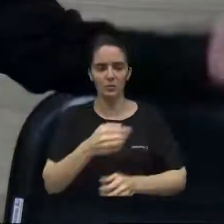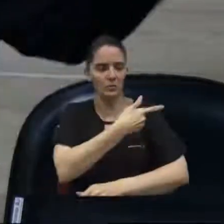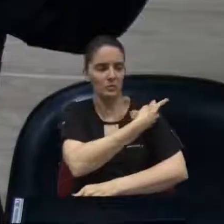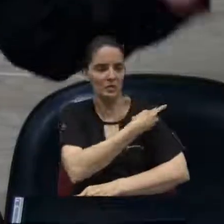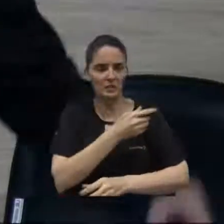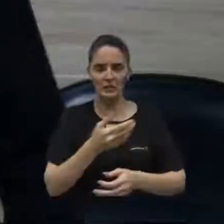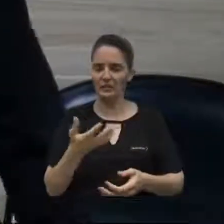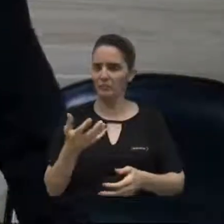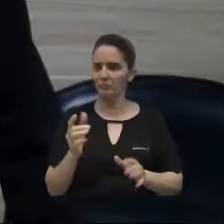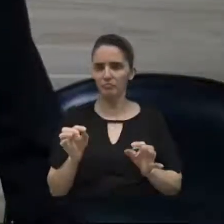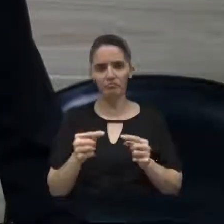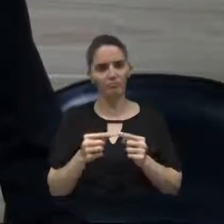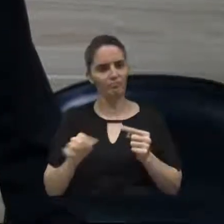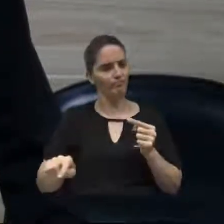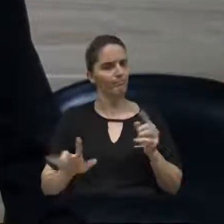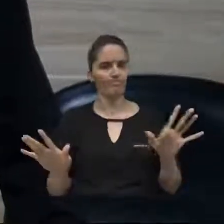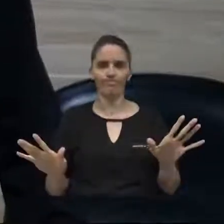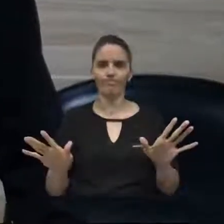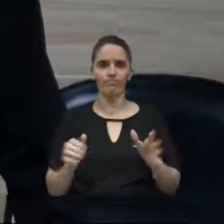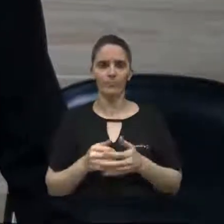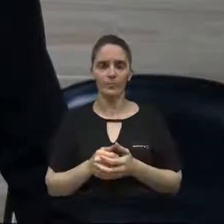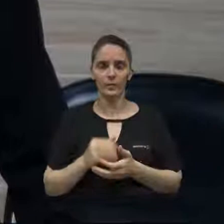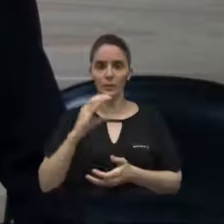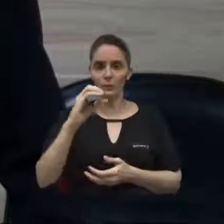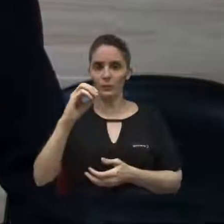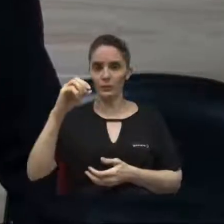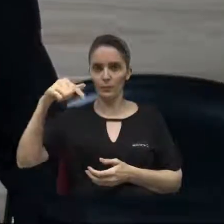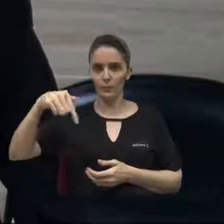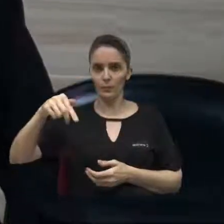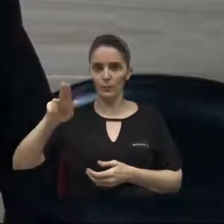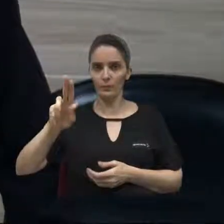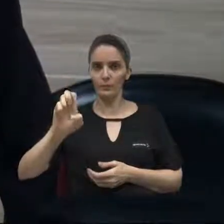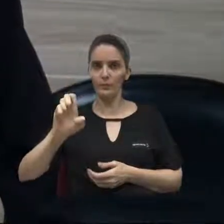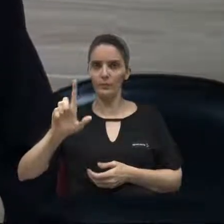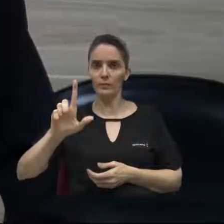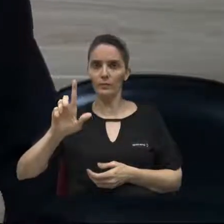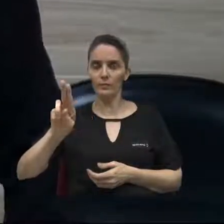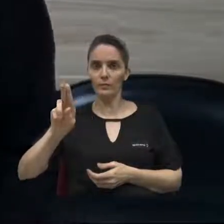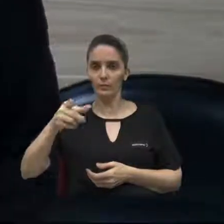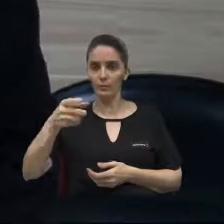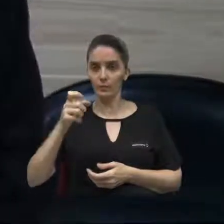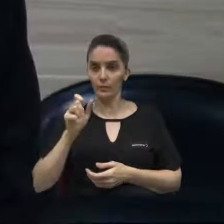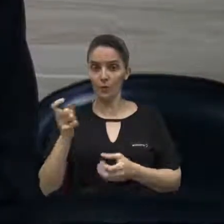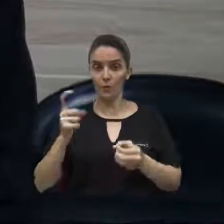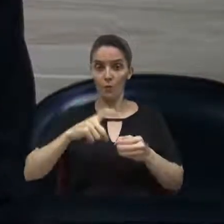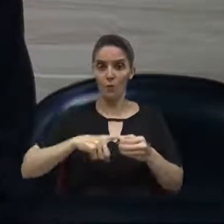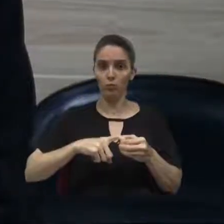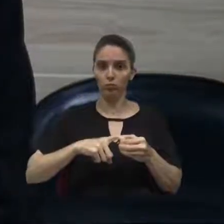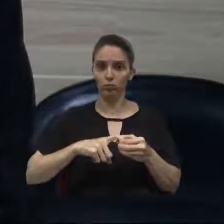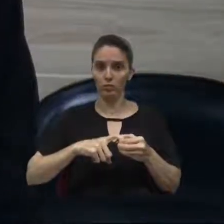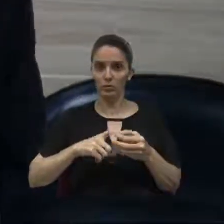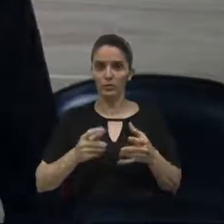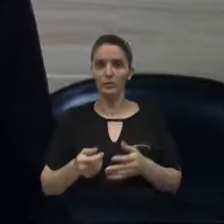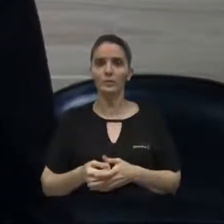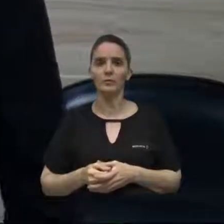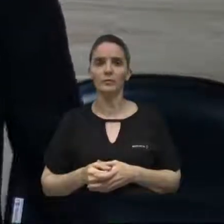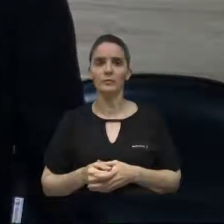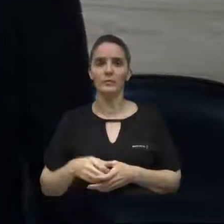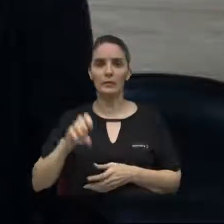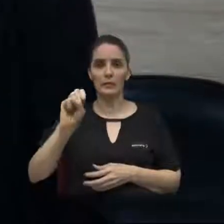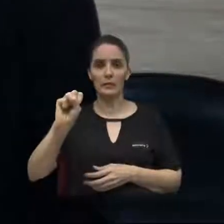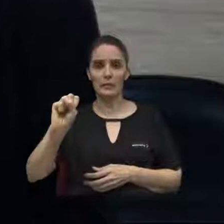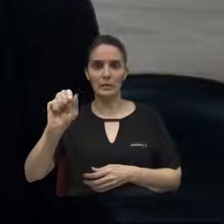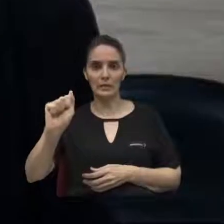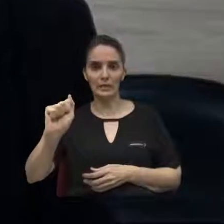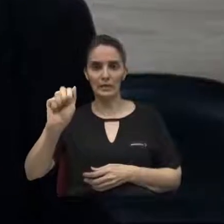Coqueluche está entrando na Inglaterra novamente. Sarampo, toda a Europa. Então,